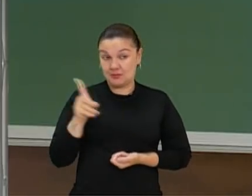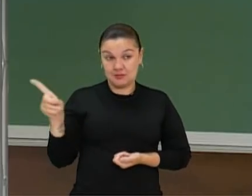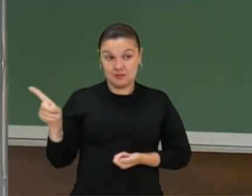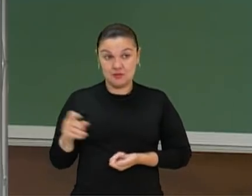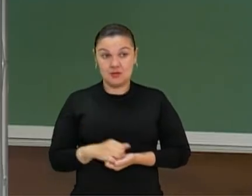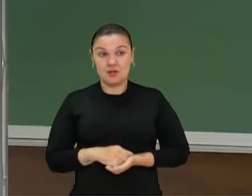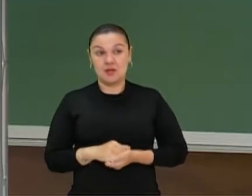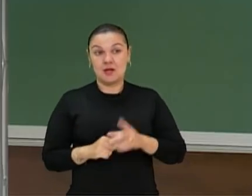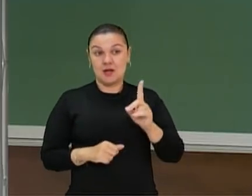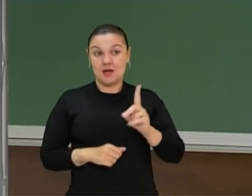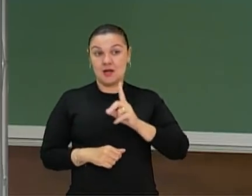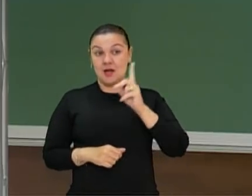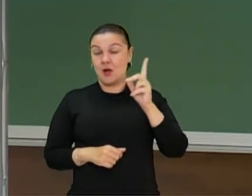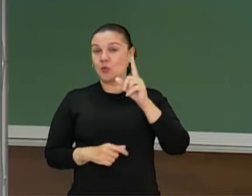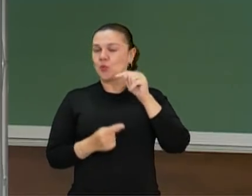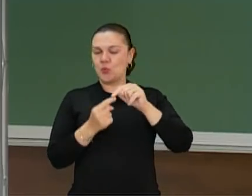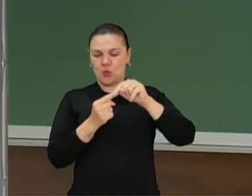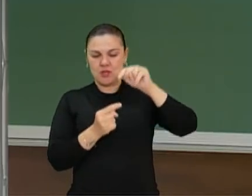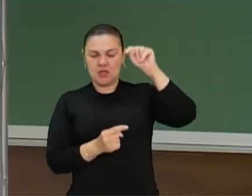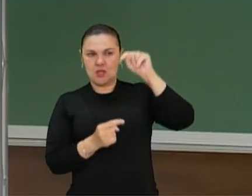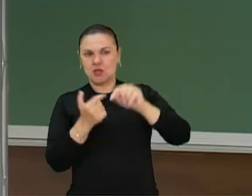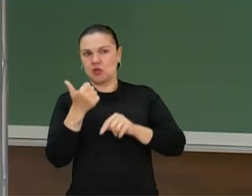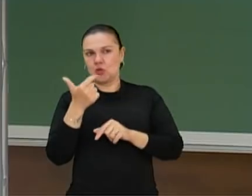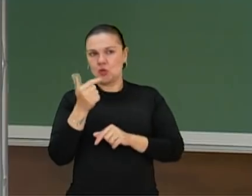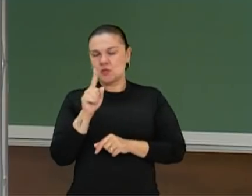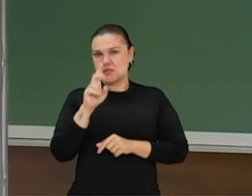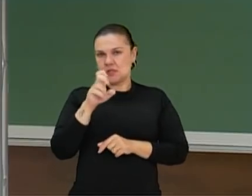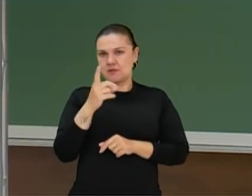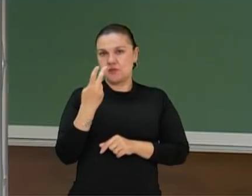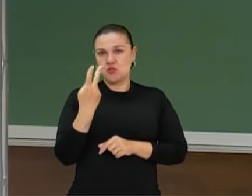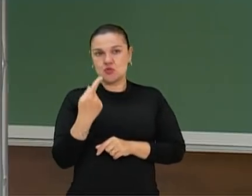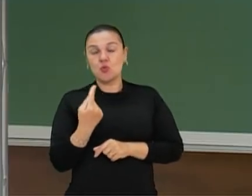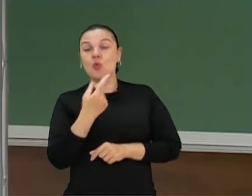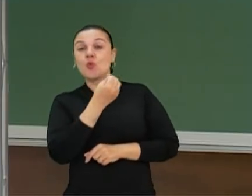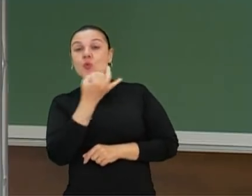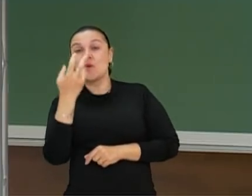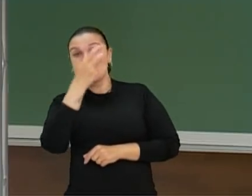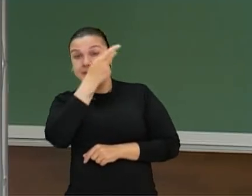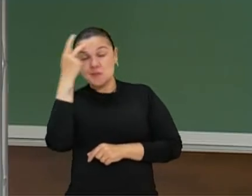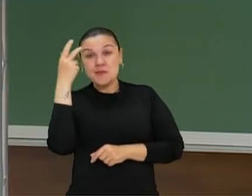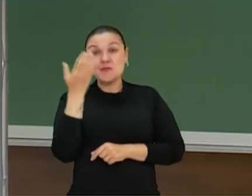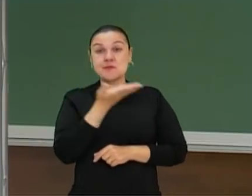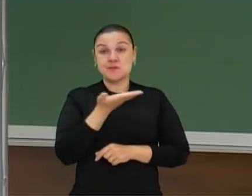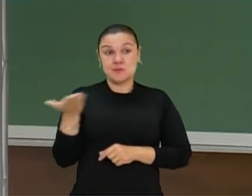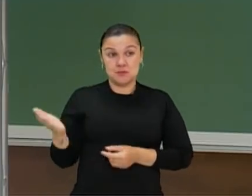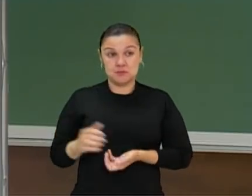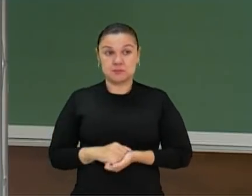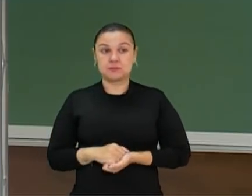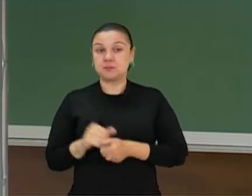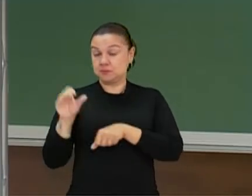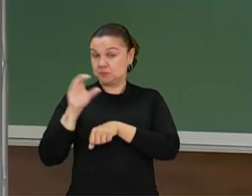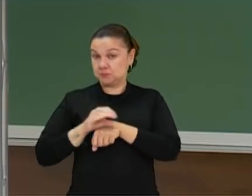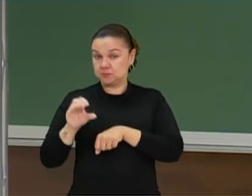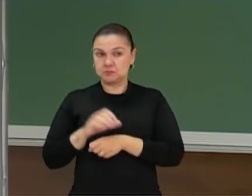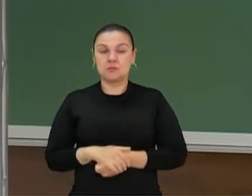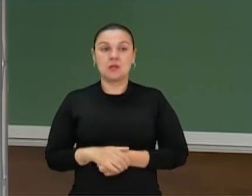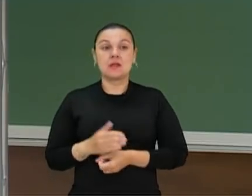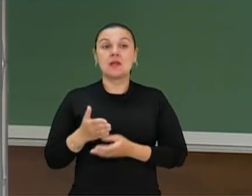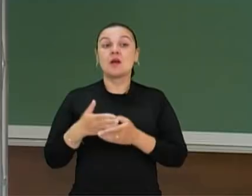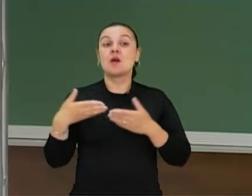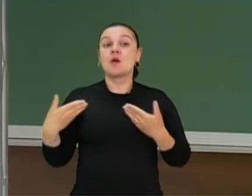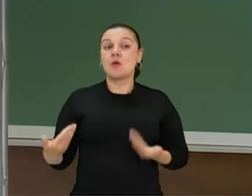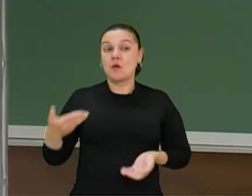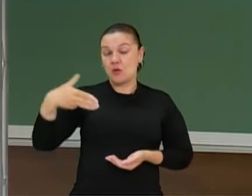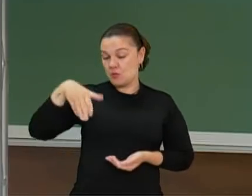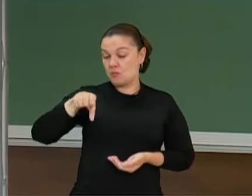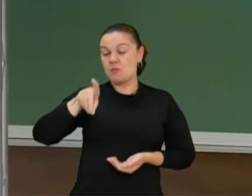e a altura aqui, ó, esses números 12, 15 e 21, significa a quantidade de alunos desse curso. Qual a moda